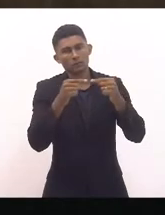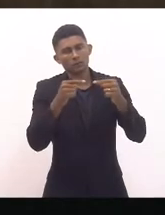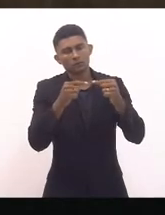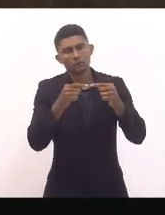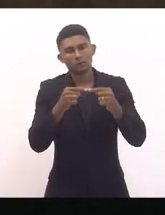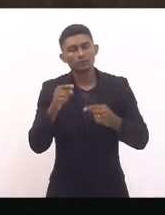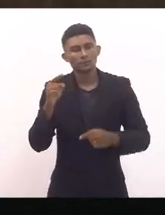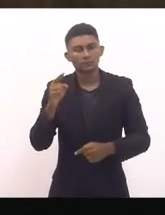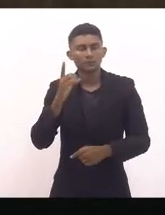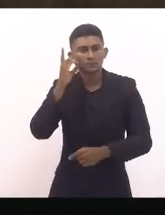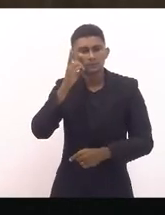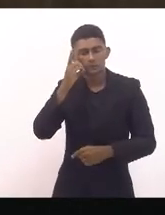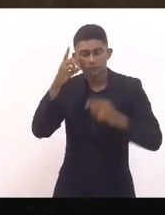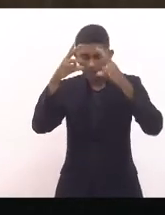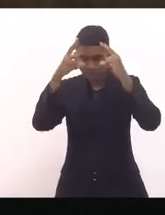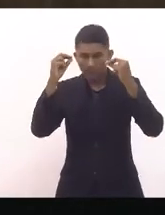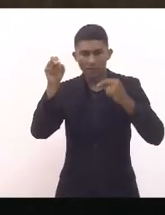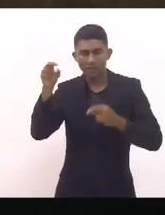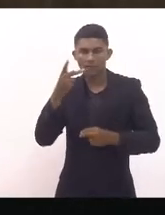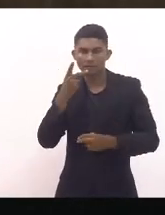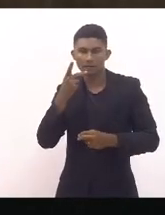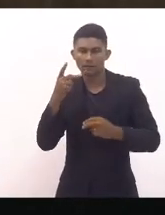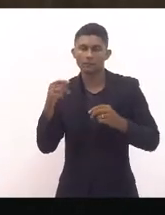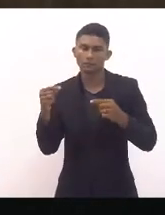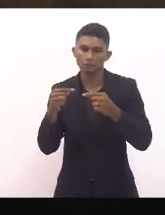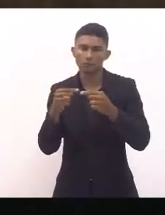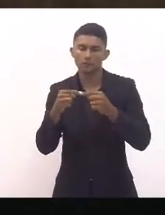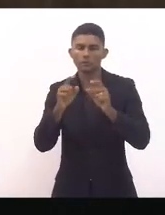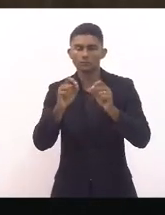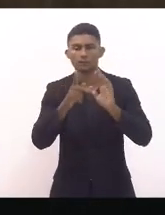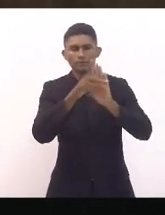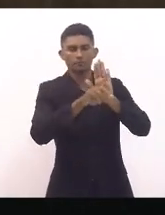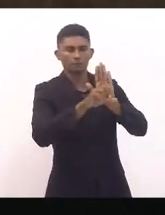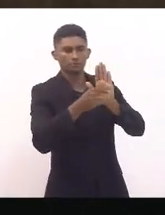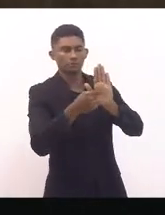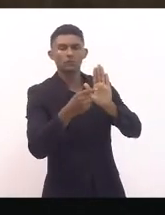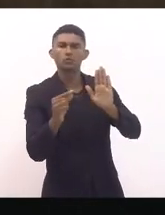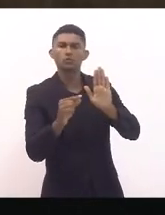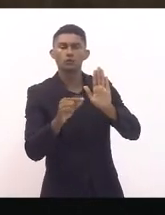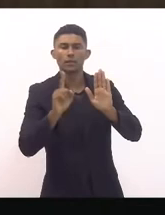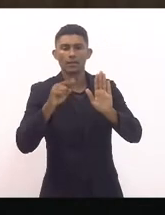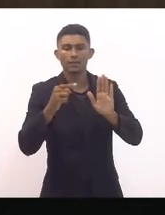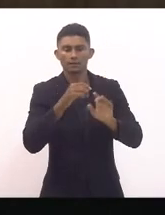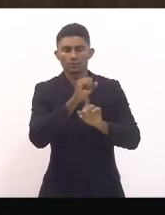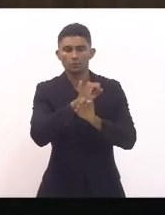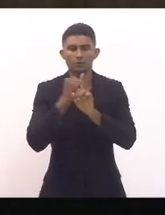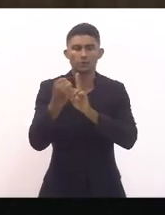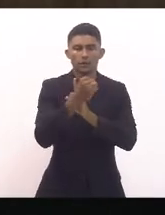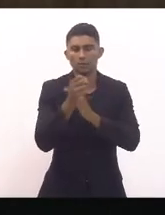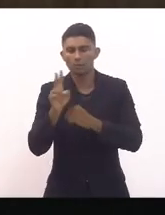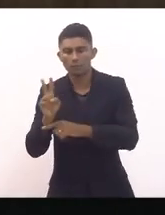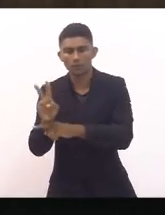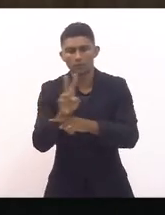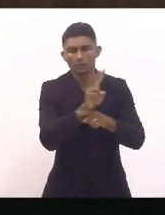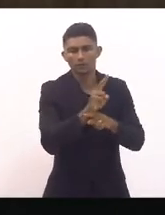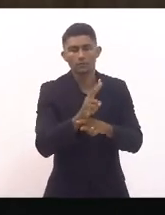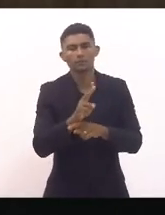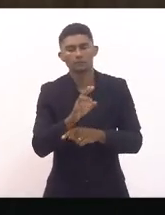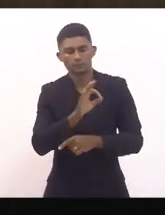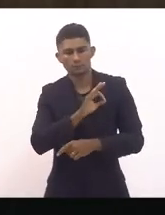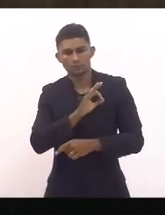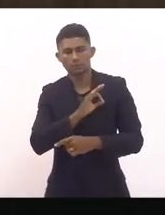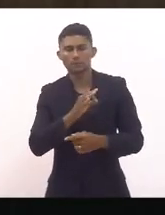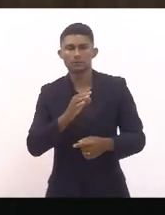enfermeira Rejane. Quando o projeto de lei que tratava da Lei de Proteção Social dos policiais militares e